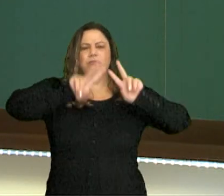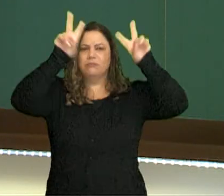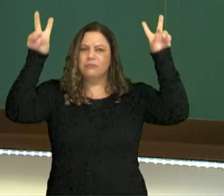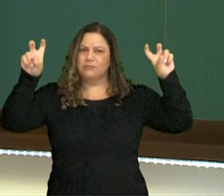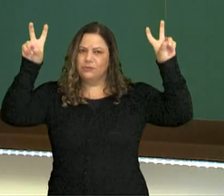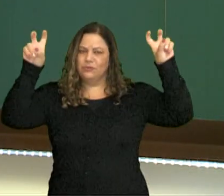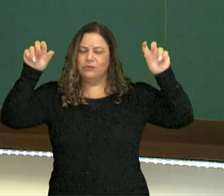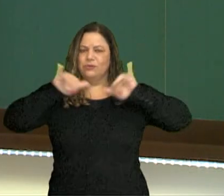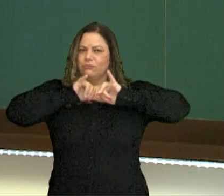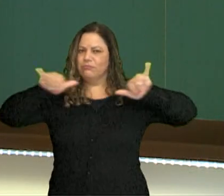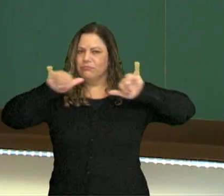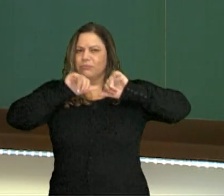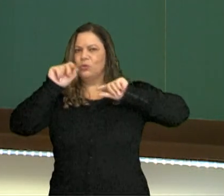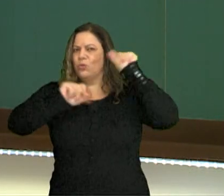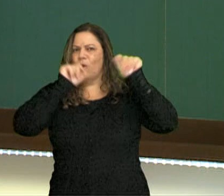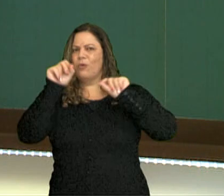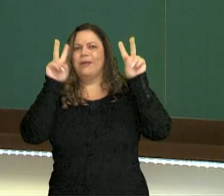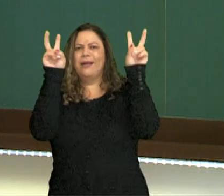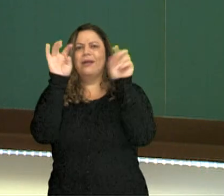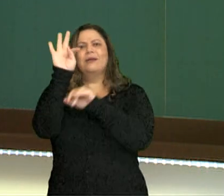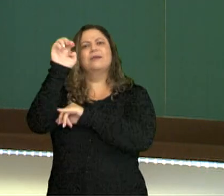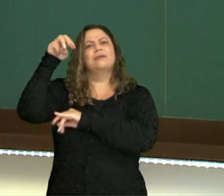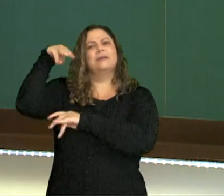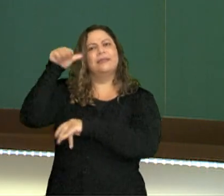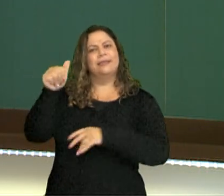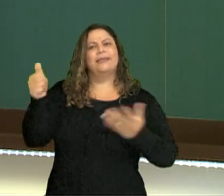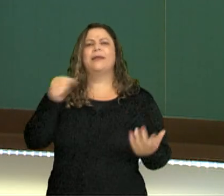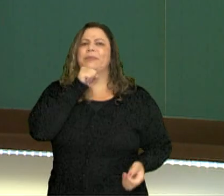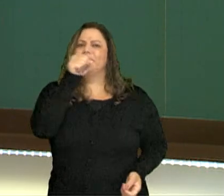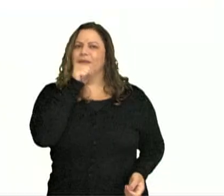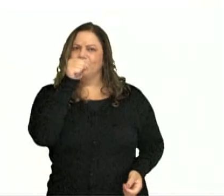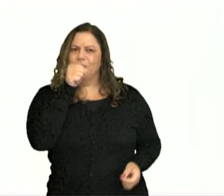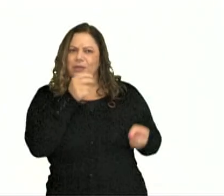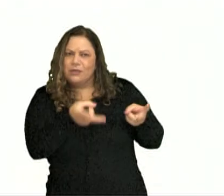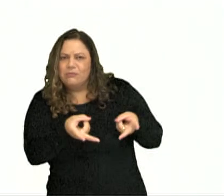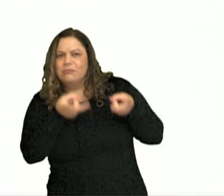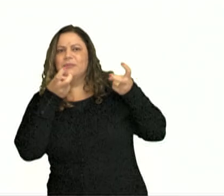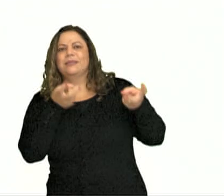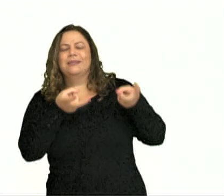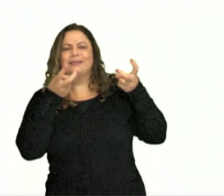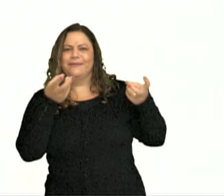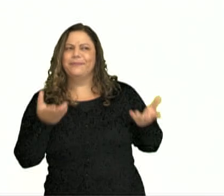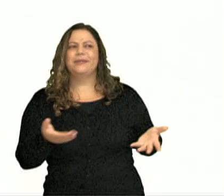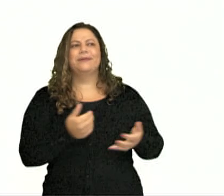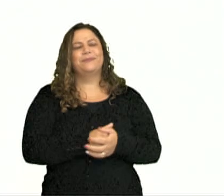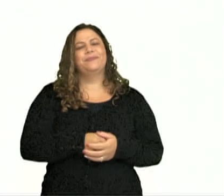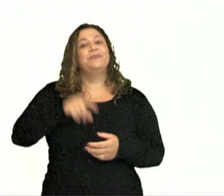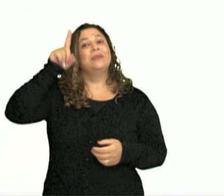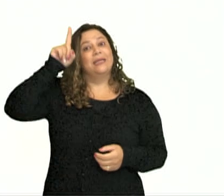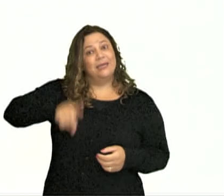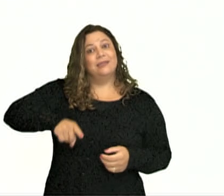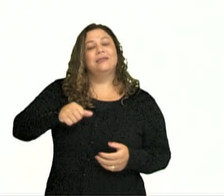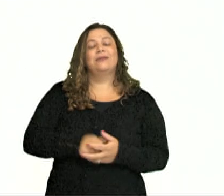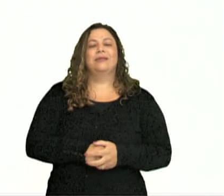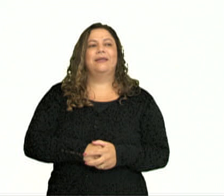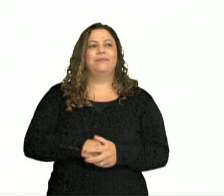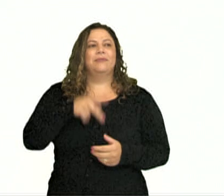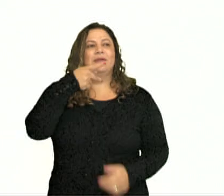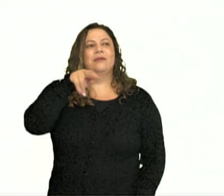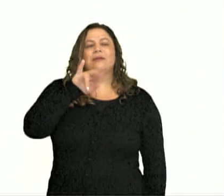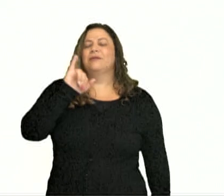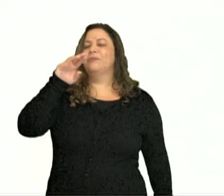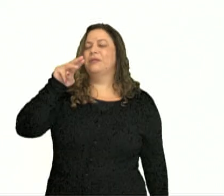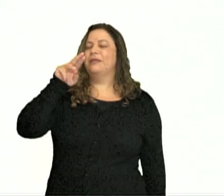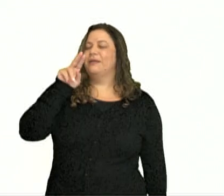qual será o tema da reportagem? Conseguiu perceber? O tema da reportagem será a privatização do